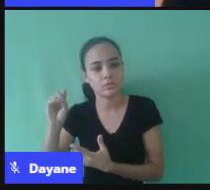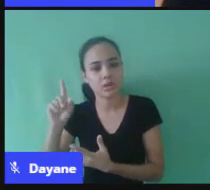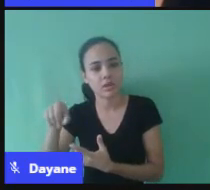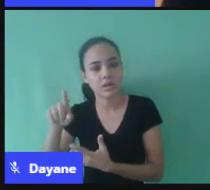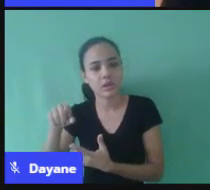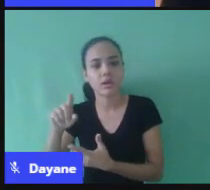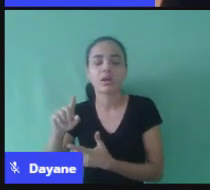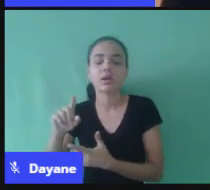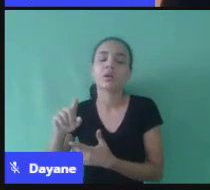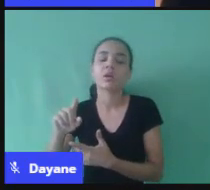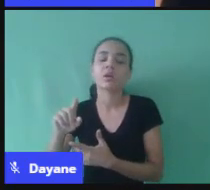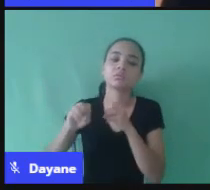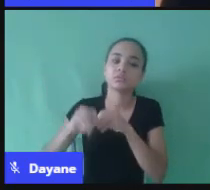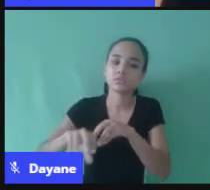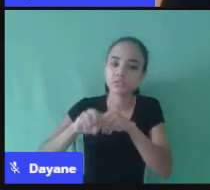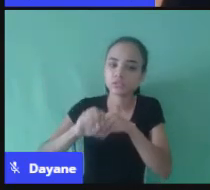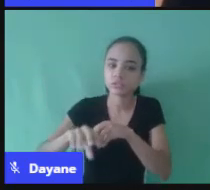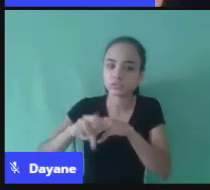combina, né,